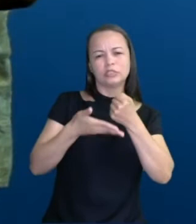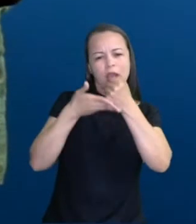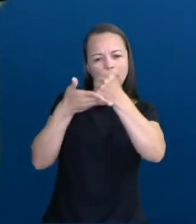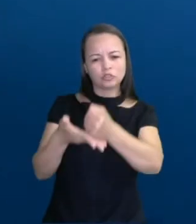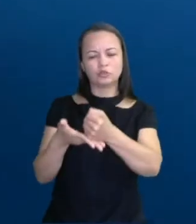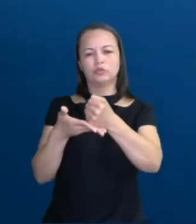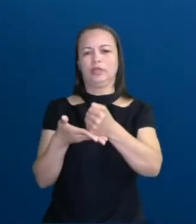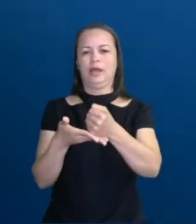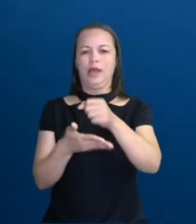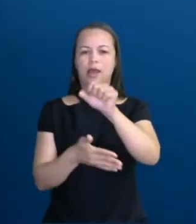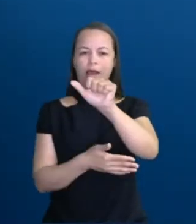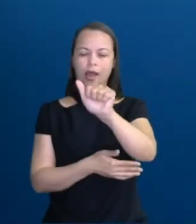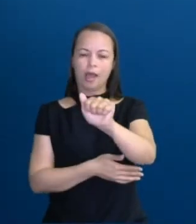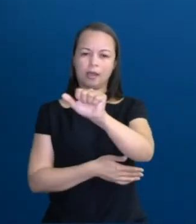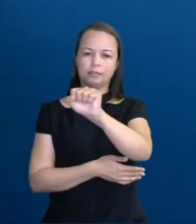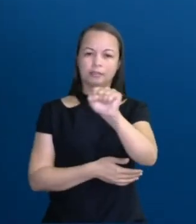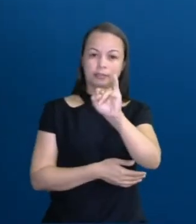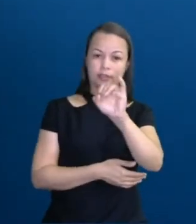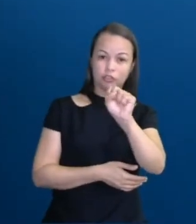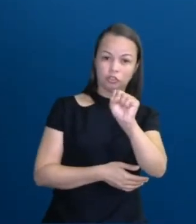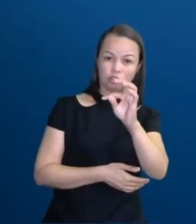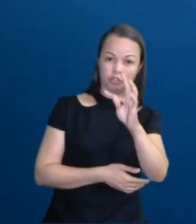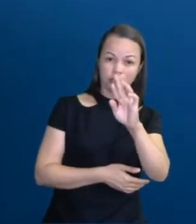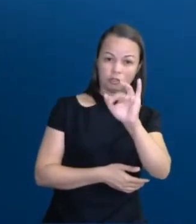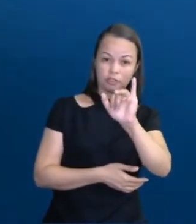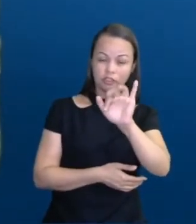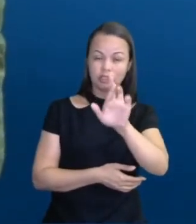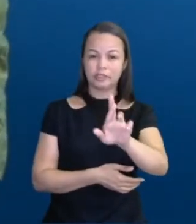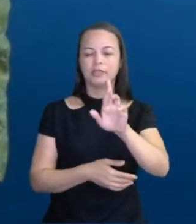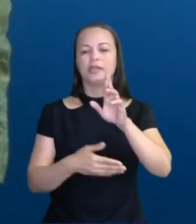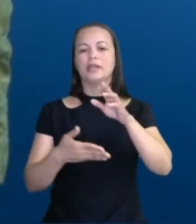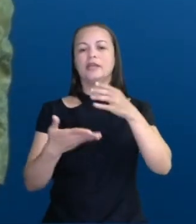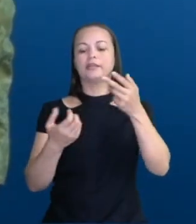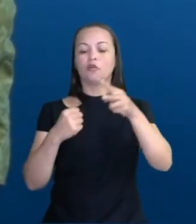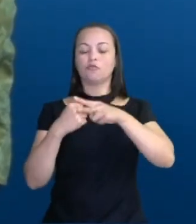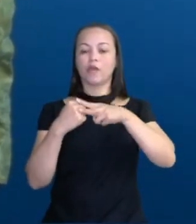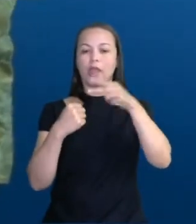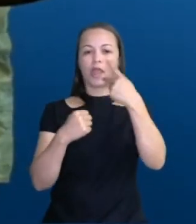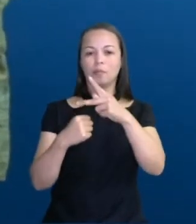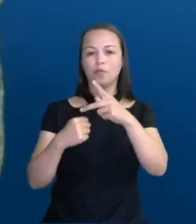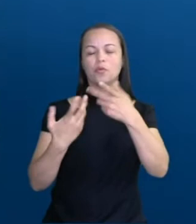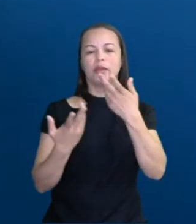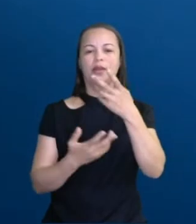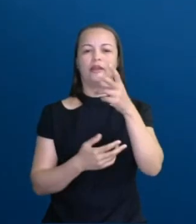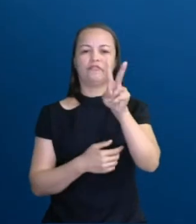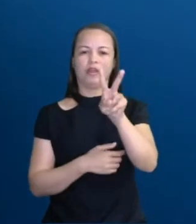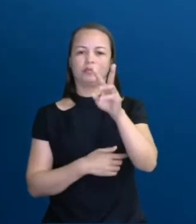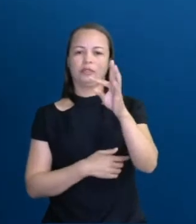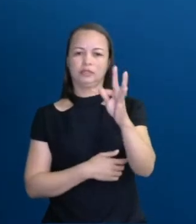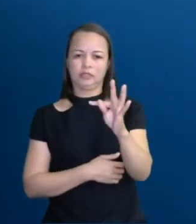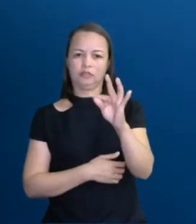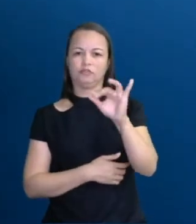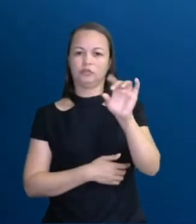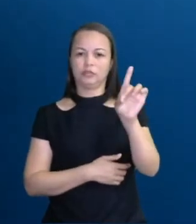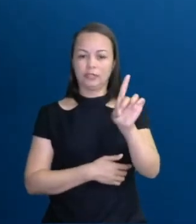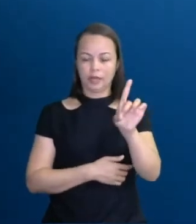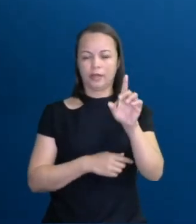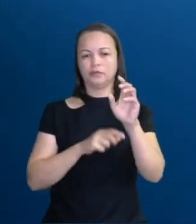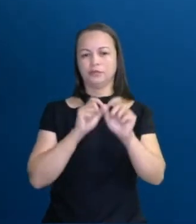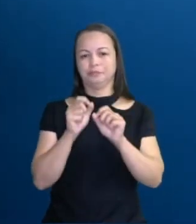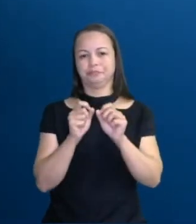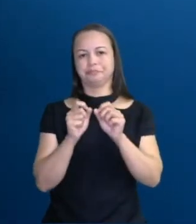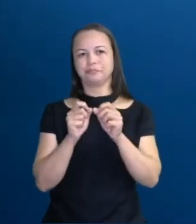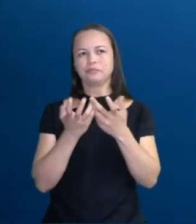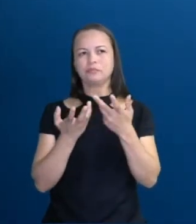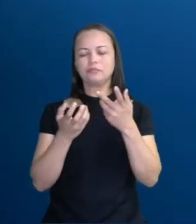prestar Socorro Então nesse caso o verbo assistir ele é transitivo direto então após o verbo